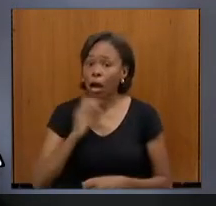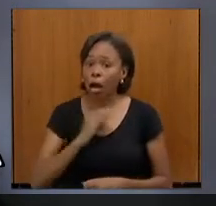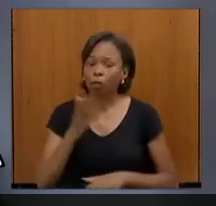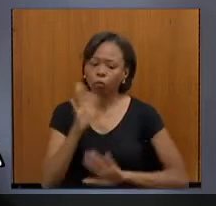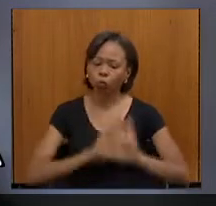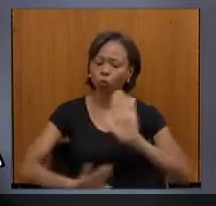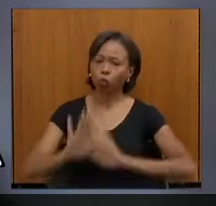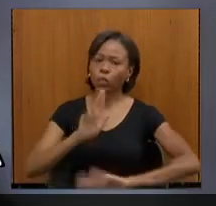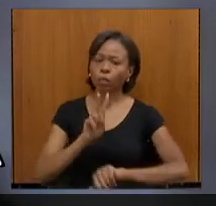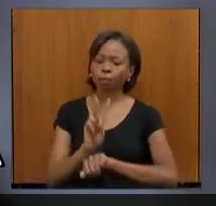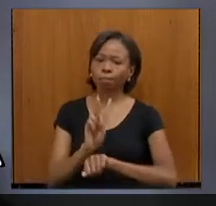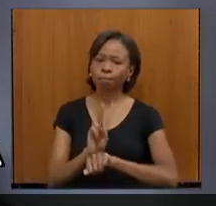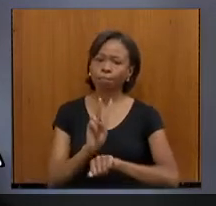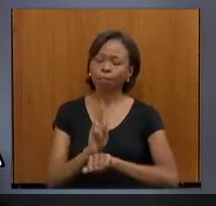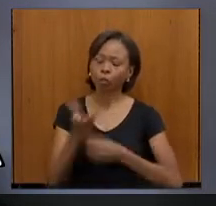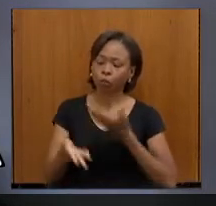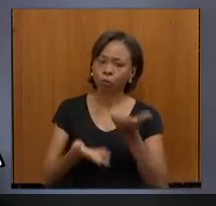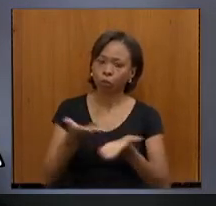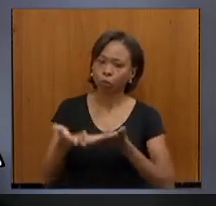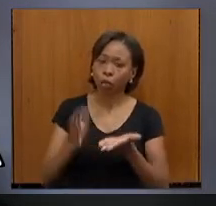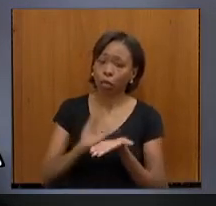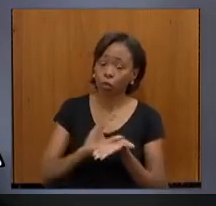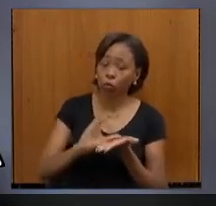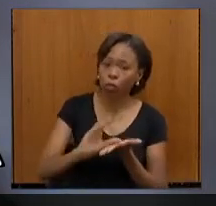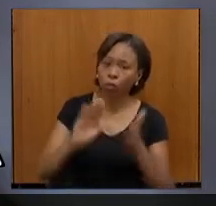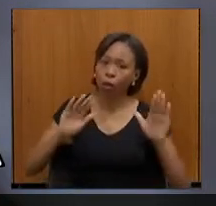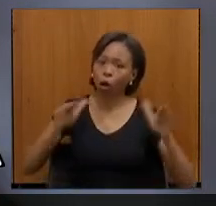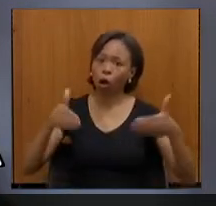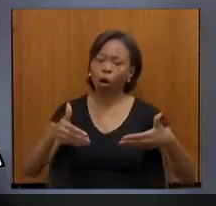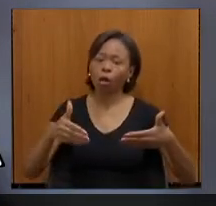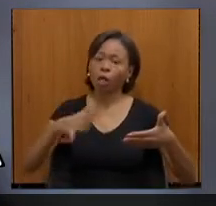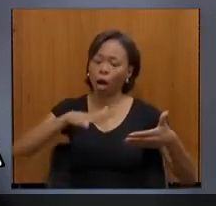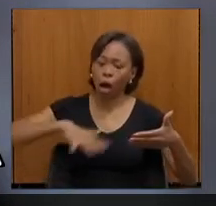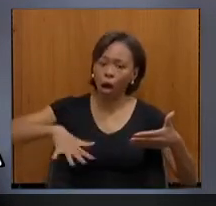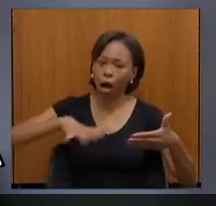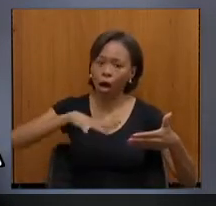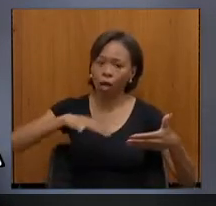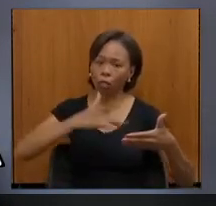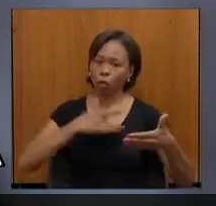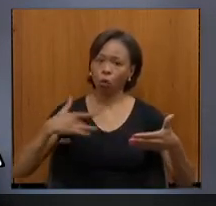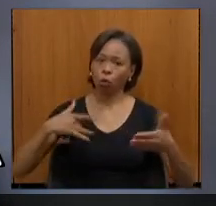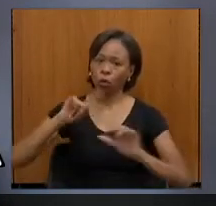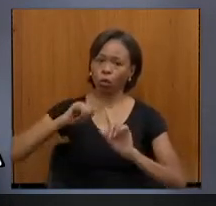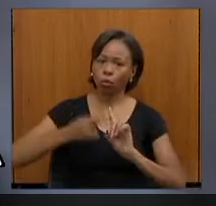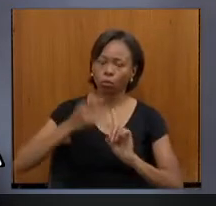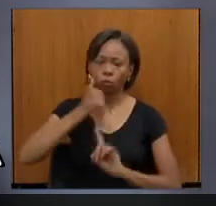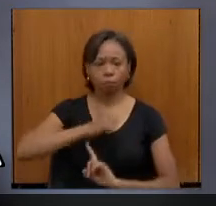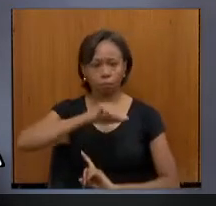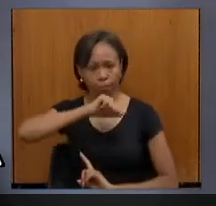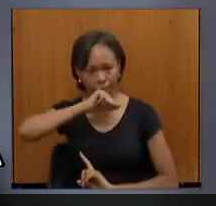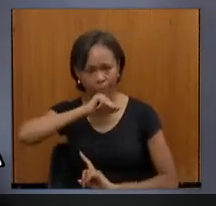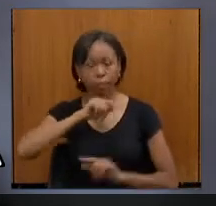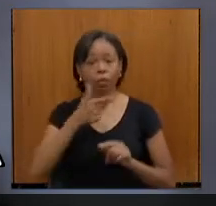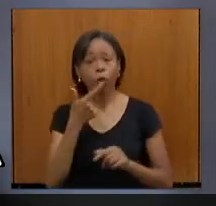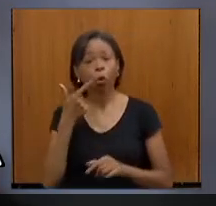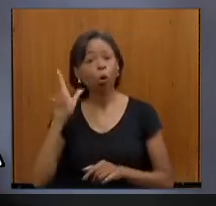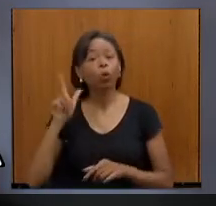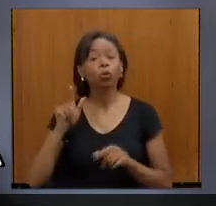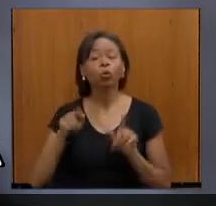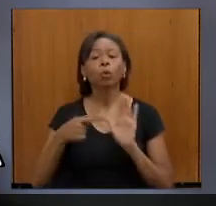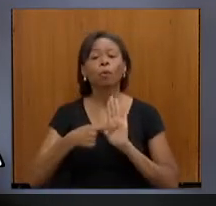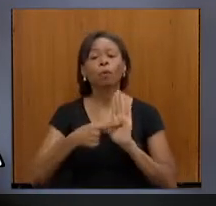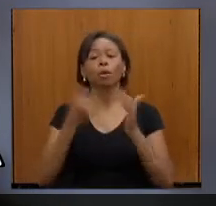cuidado e o investimento nessa área. E o último slide, ele mostra o outro indicador, o